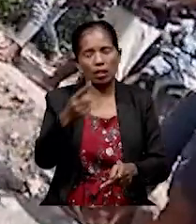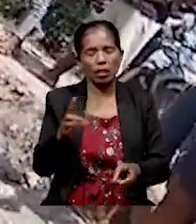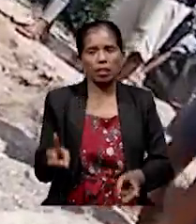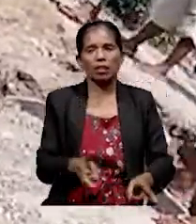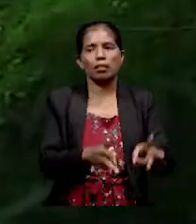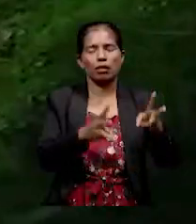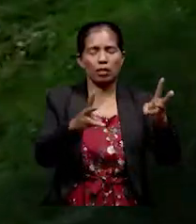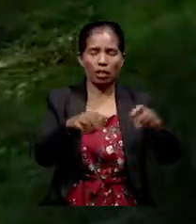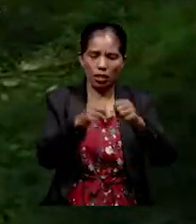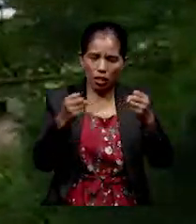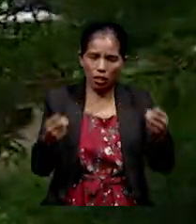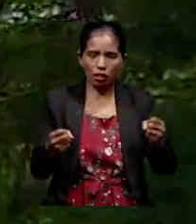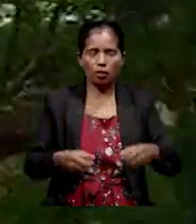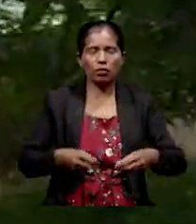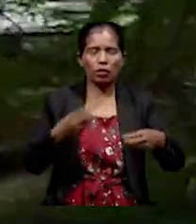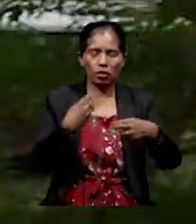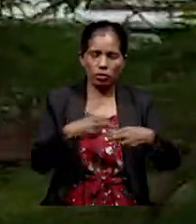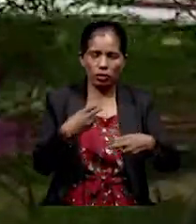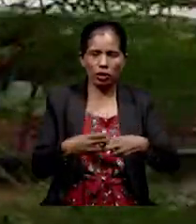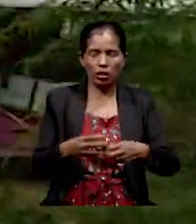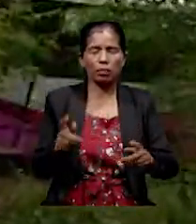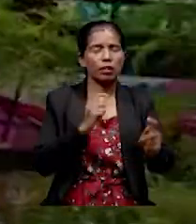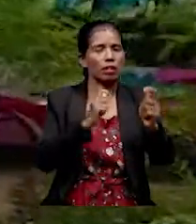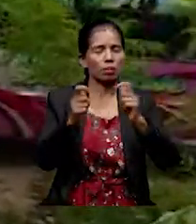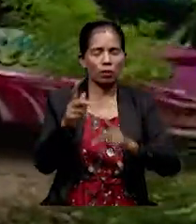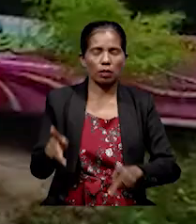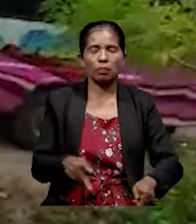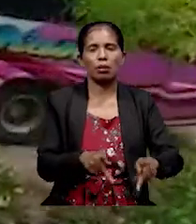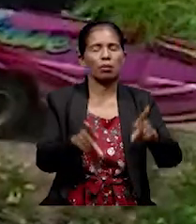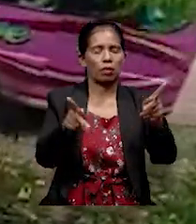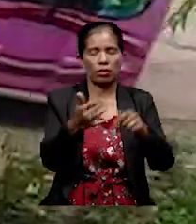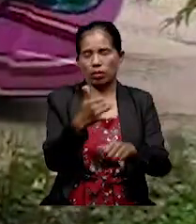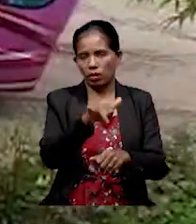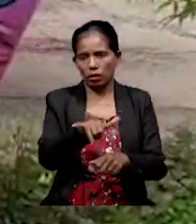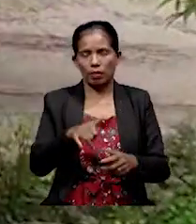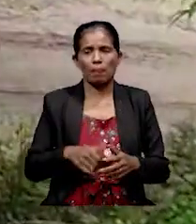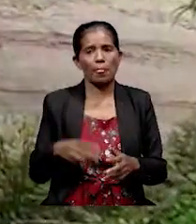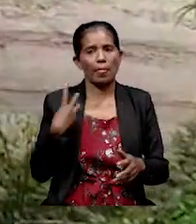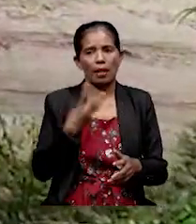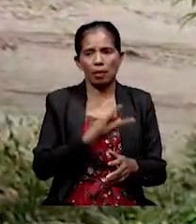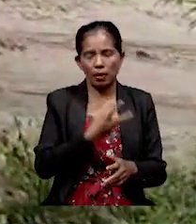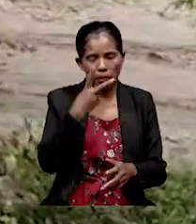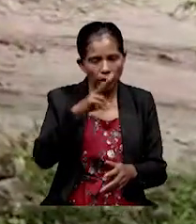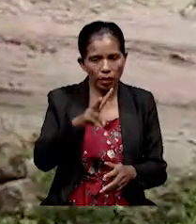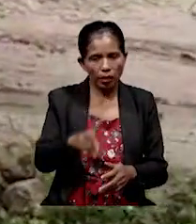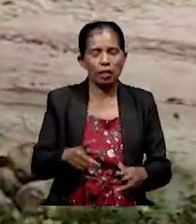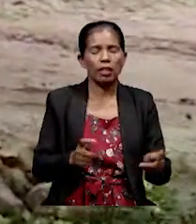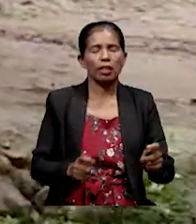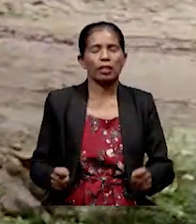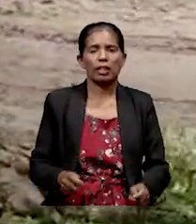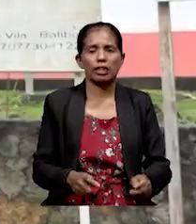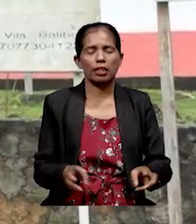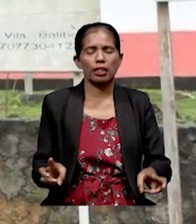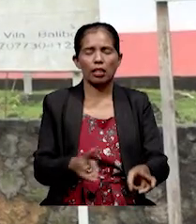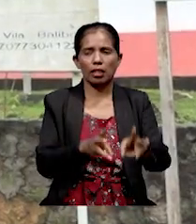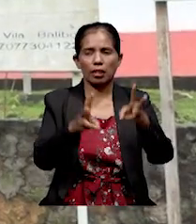ne grave no foi impacto para movimento transporte público, Sira. A me barre, mais ou menos a estrada na condição